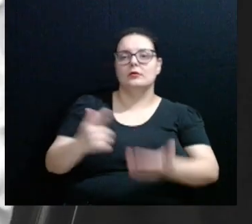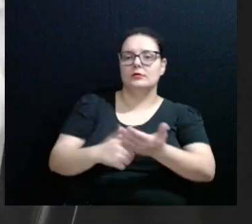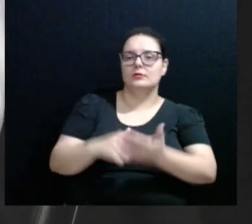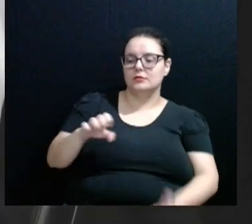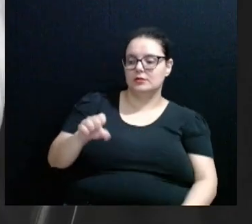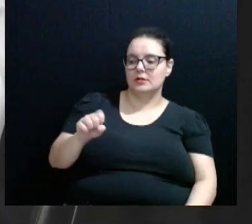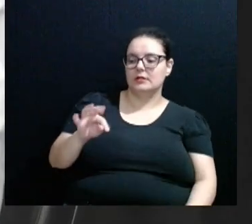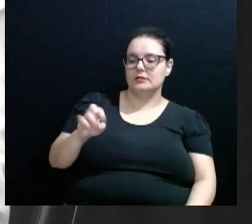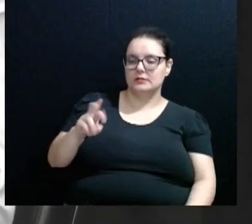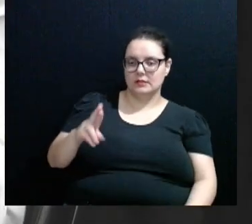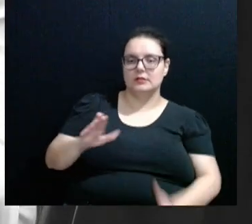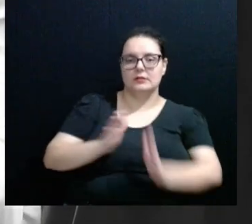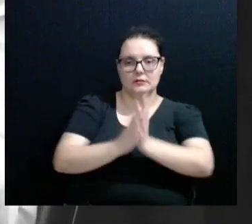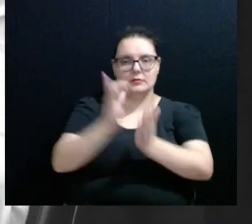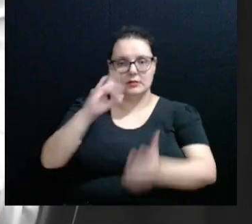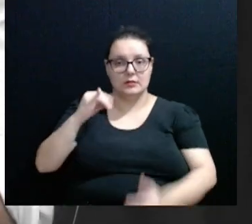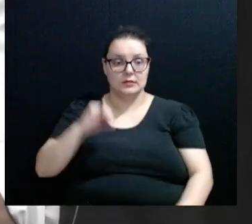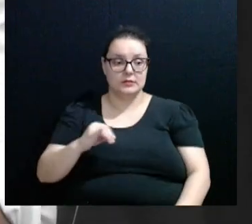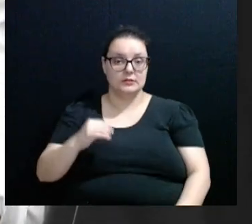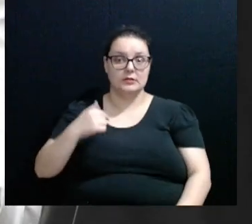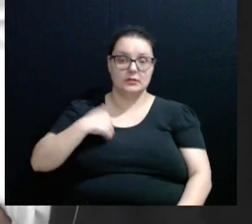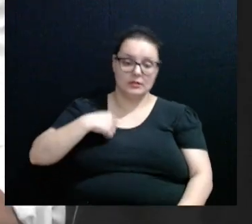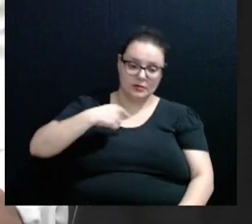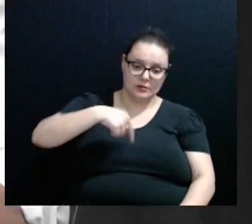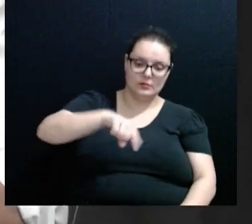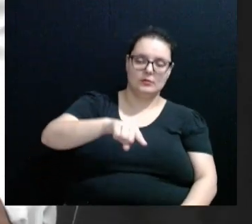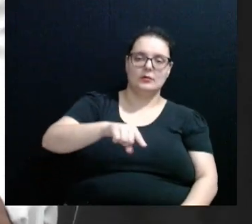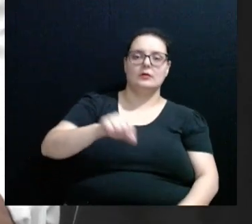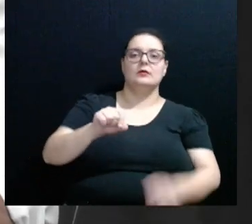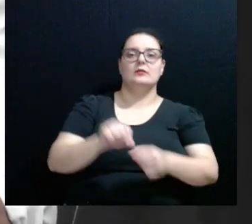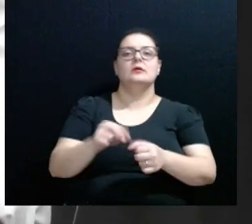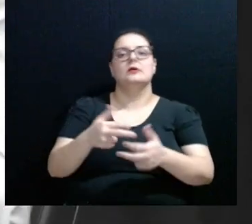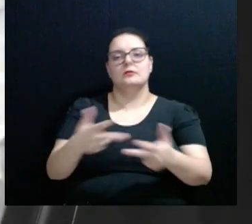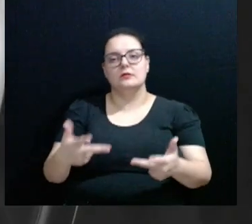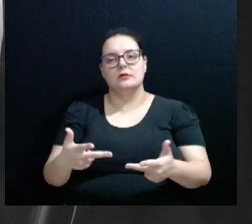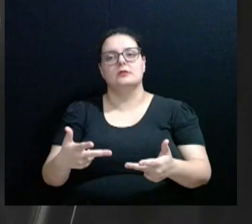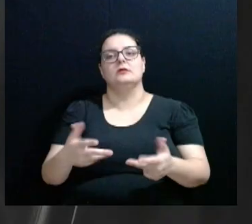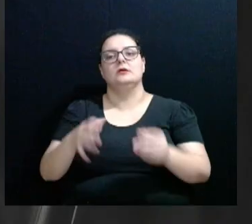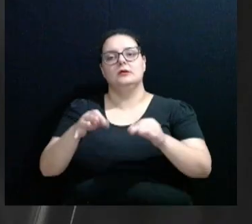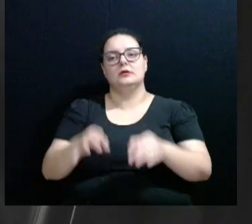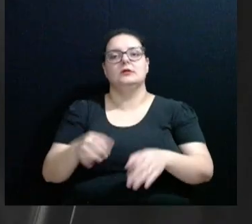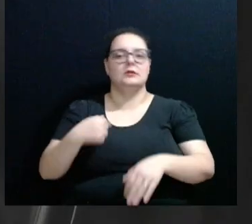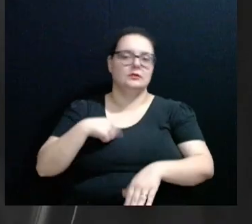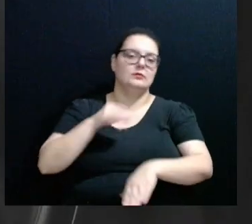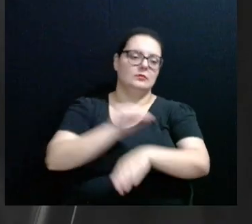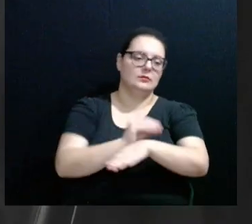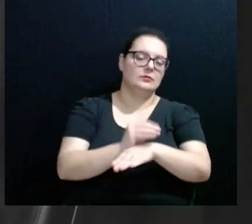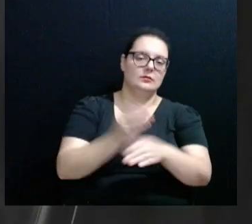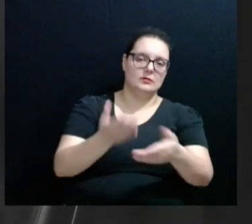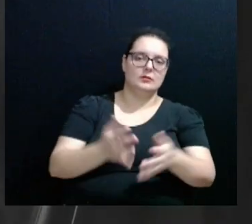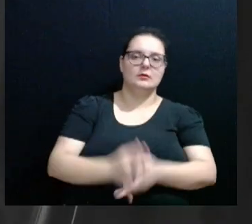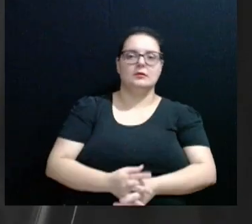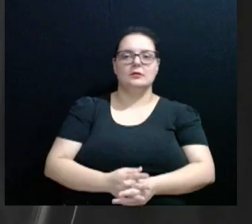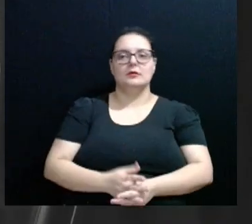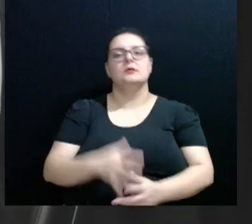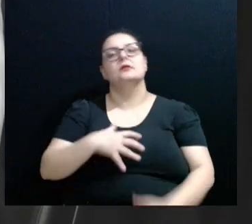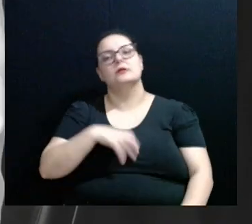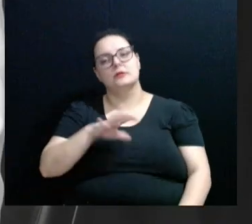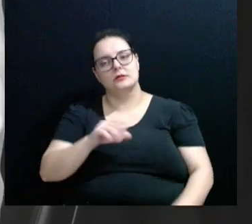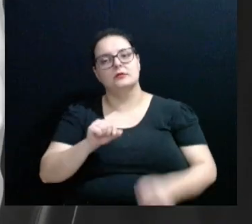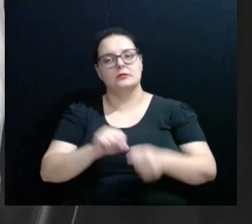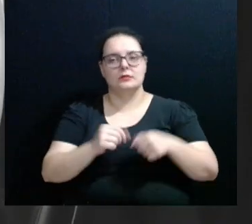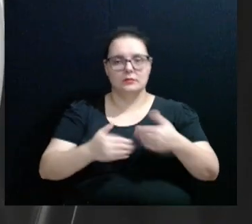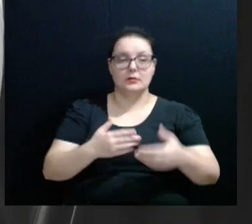eu falava assim, se eu te coloquei lá, faça a coisa certa que eu vou cuidar de você. E dessa forma a gente vai fazendo, porque